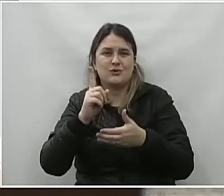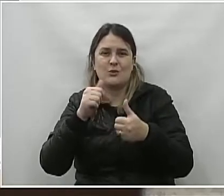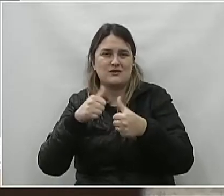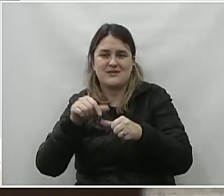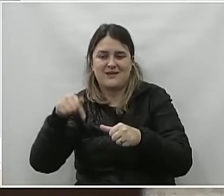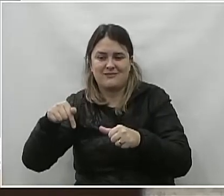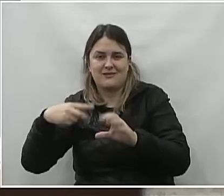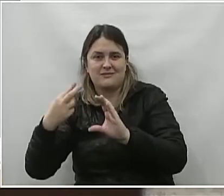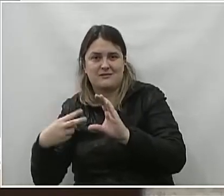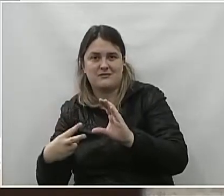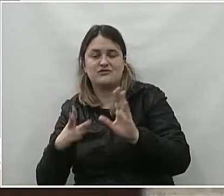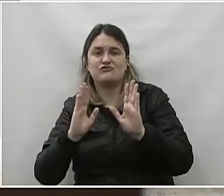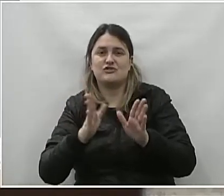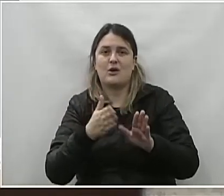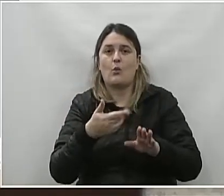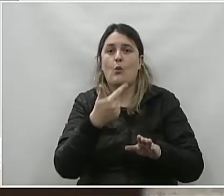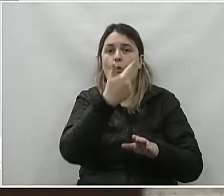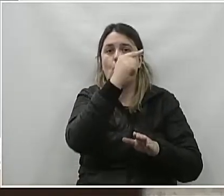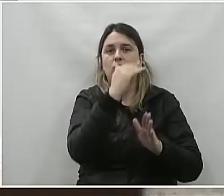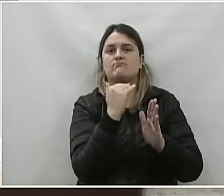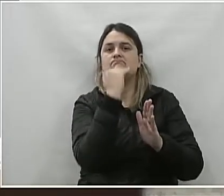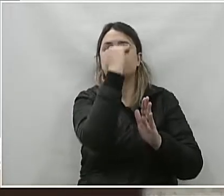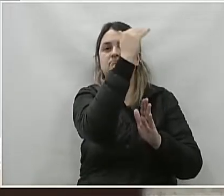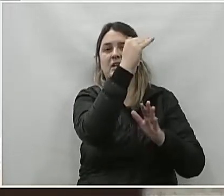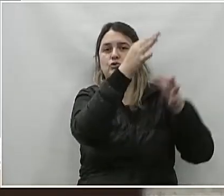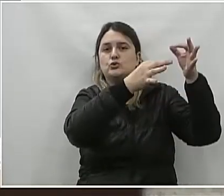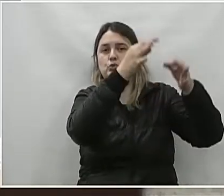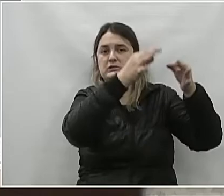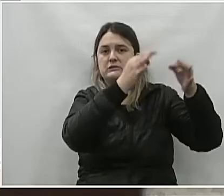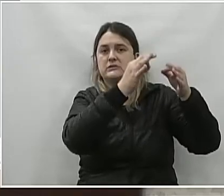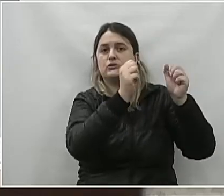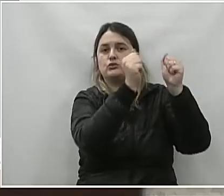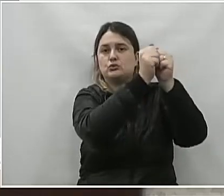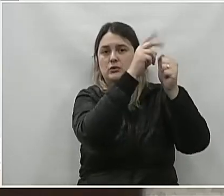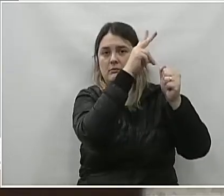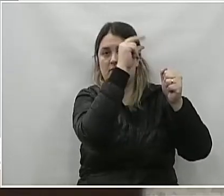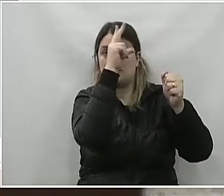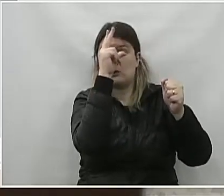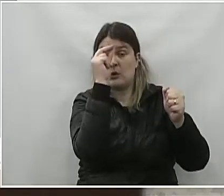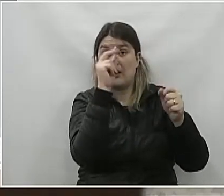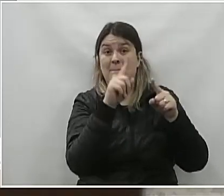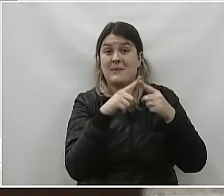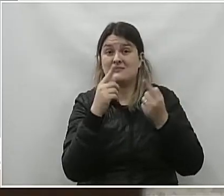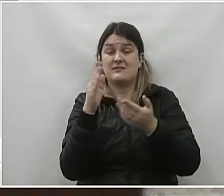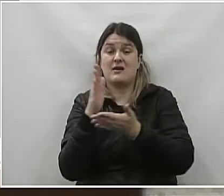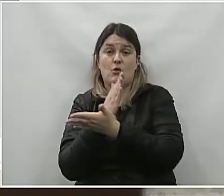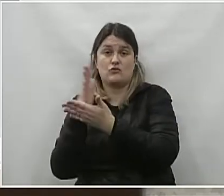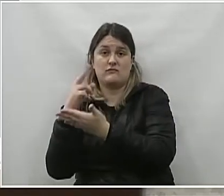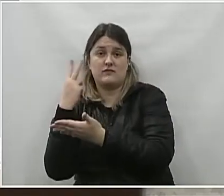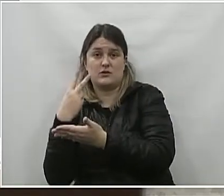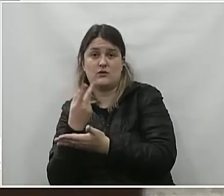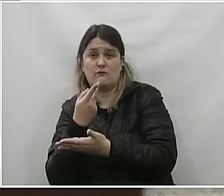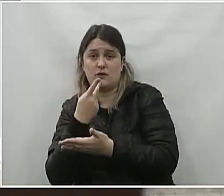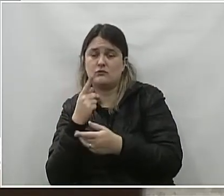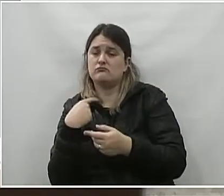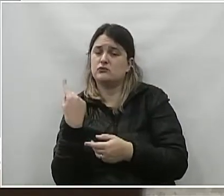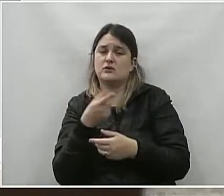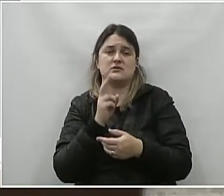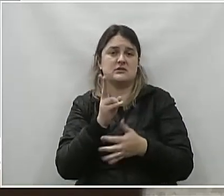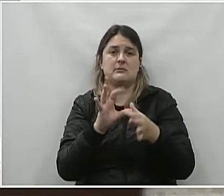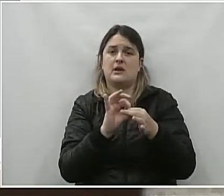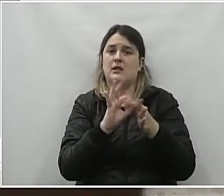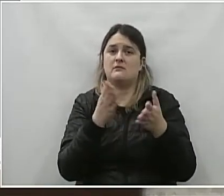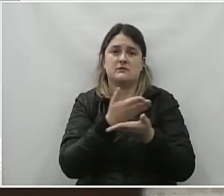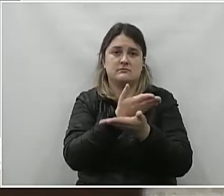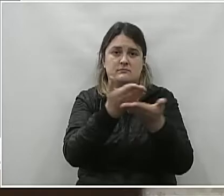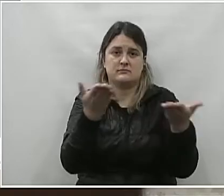esfera, judiciário, junto com o Executivo, mas, como alguns vereadores falaram, a gente está à